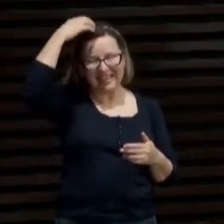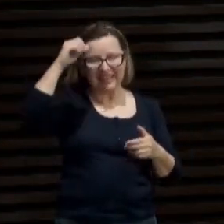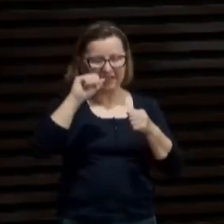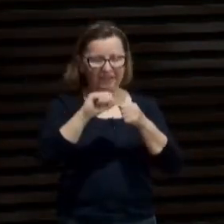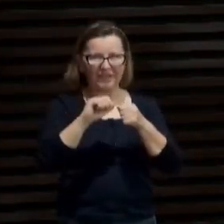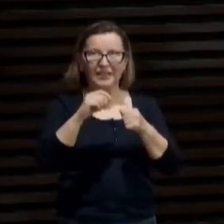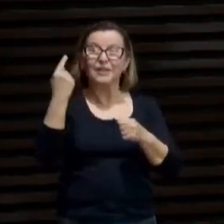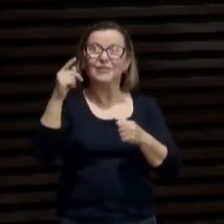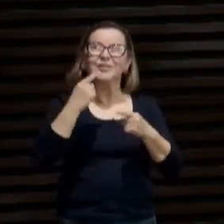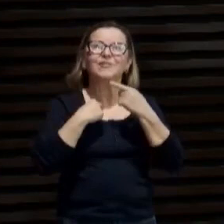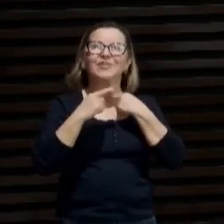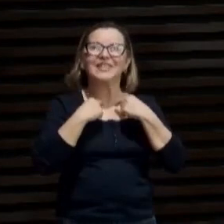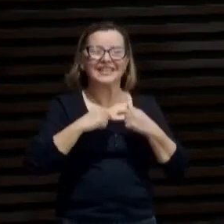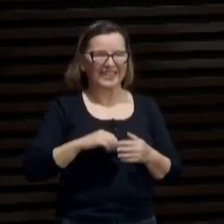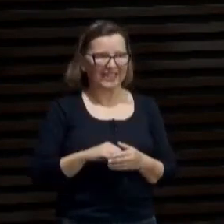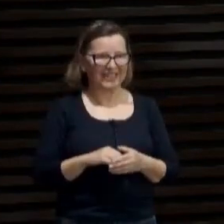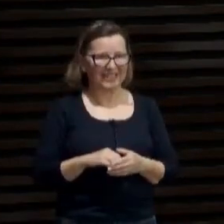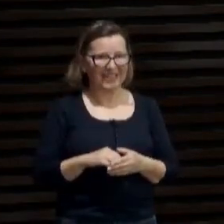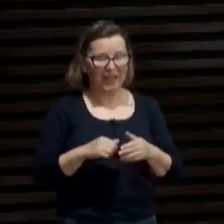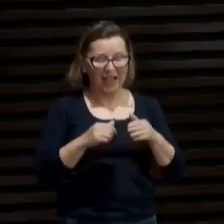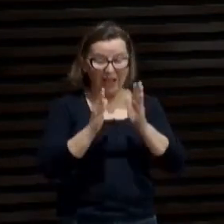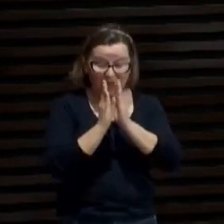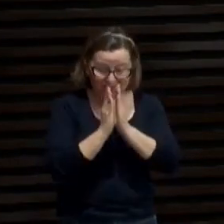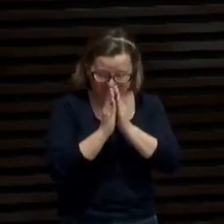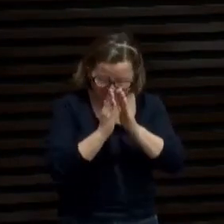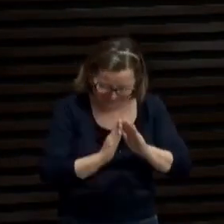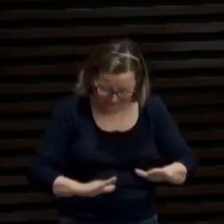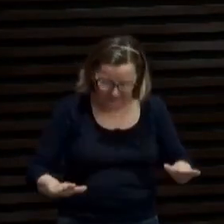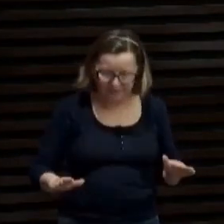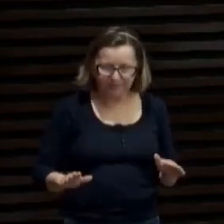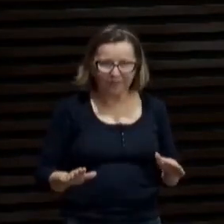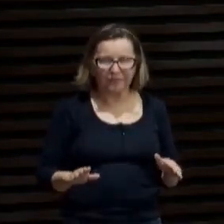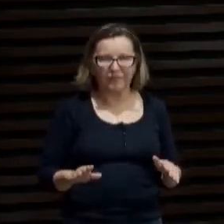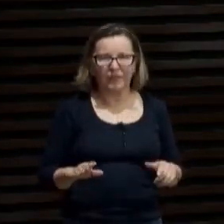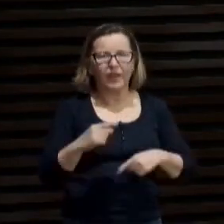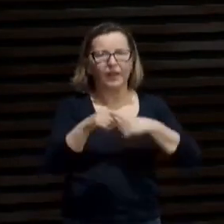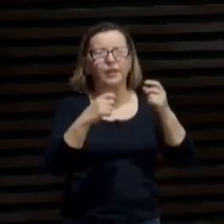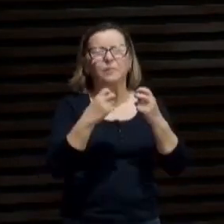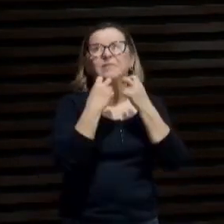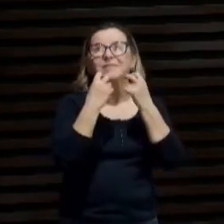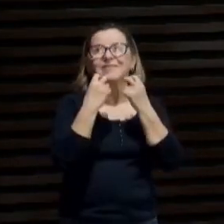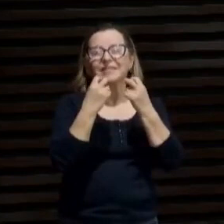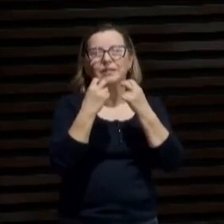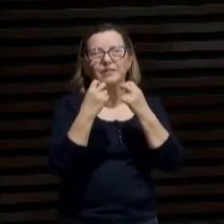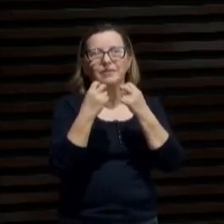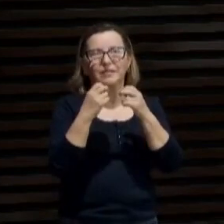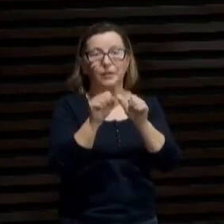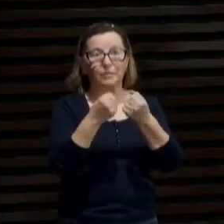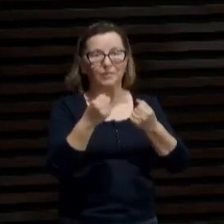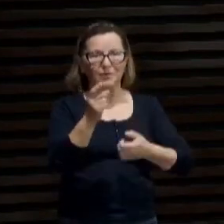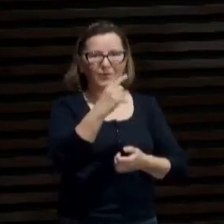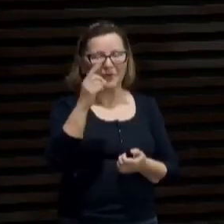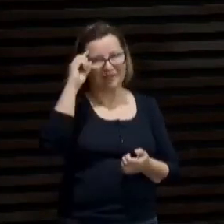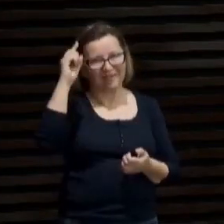é boa. Então é uma oração de adoração. E aí ele vem com a petição, com a súplica. O pão nosso de cada dia dá-nos